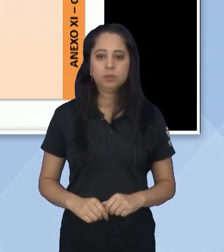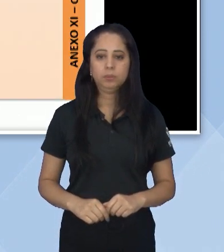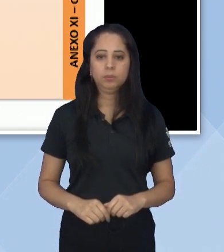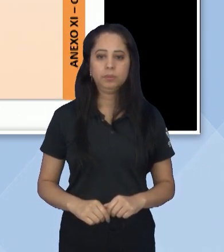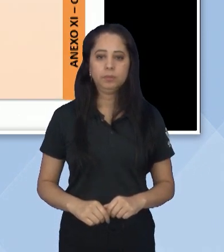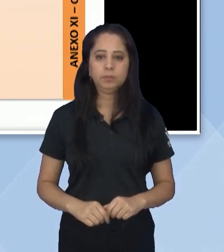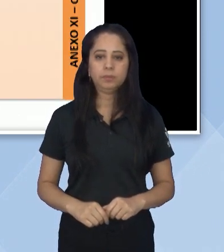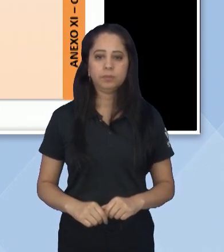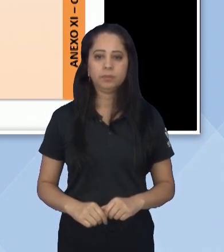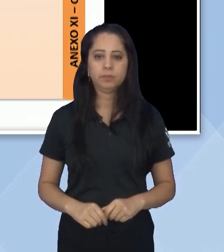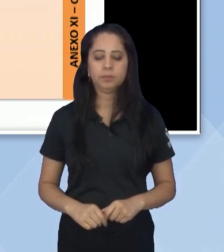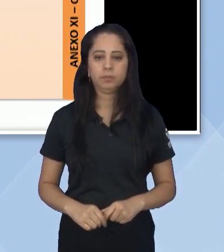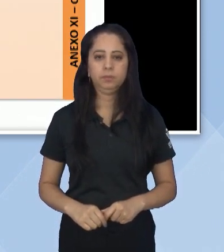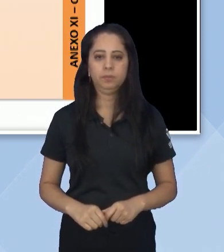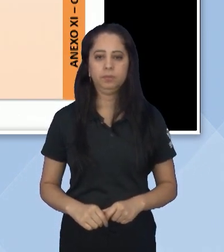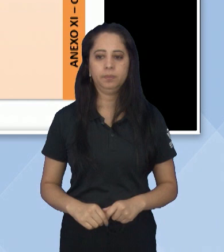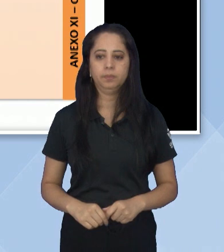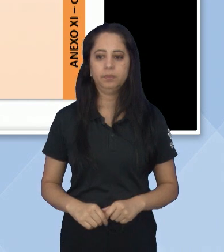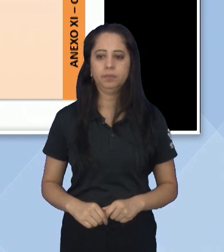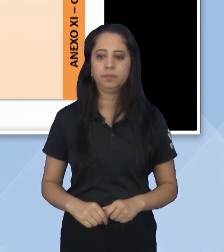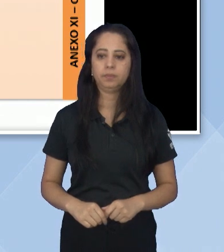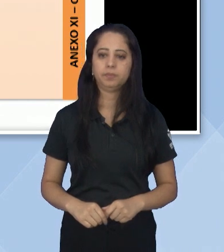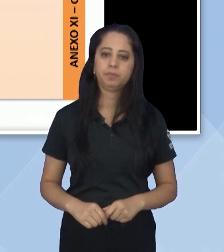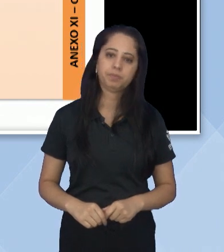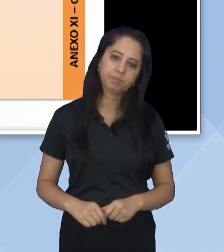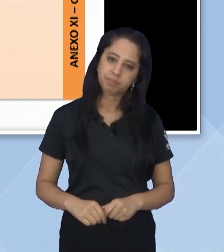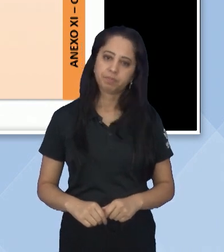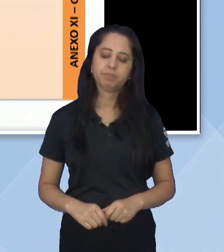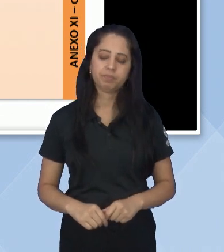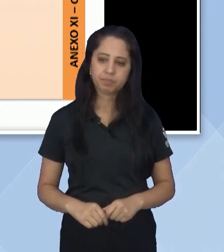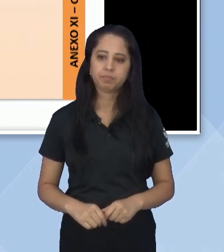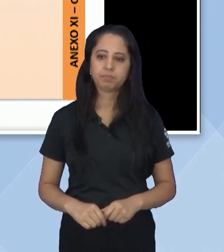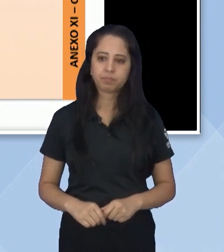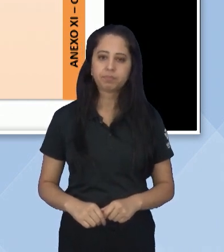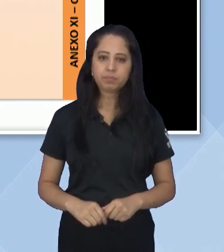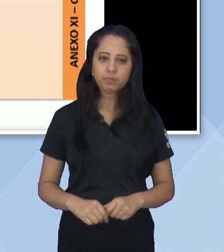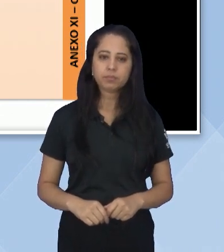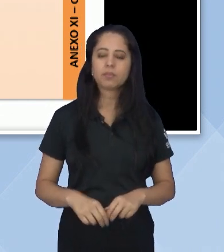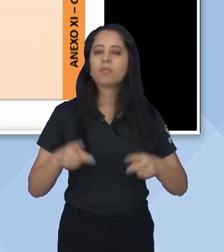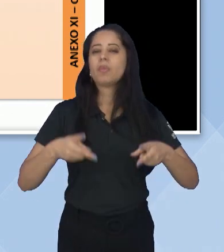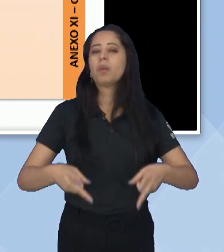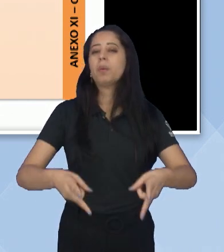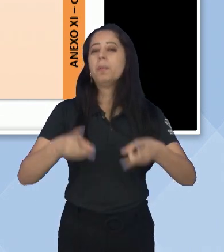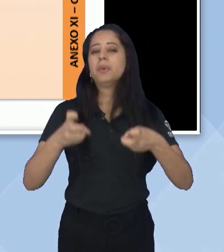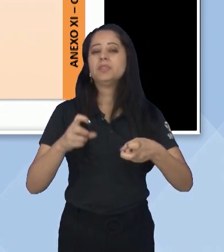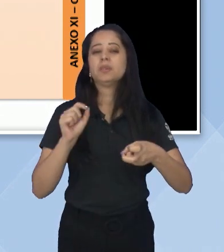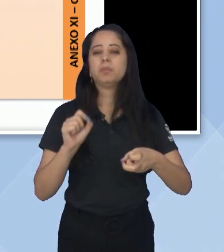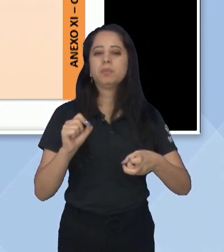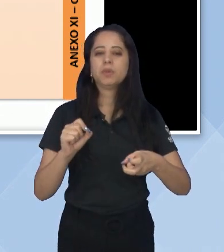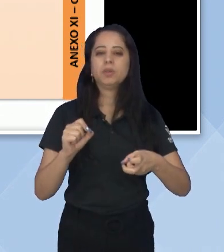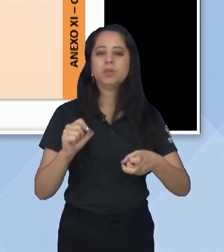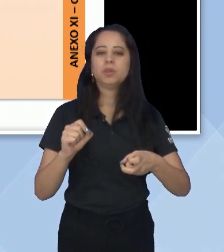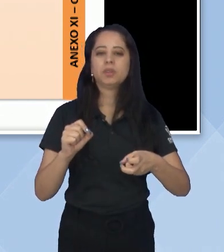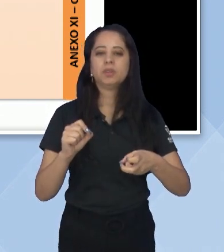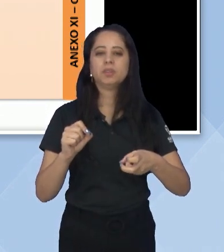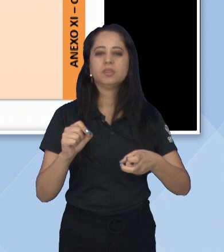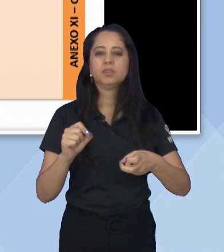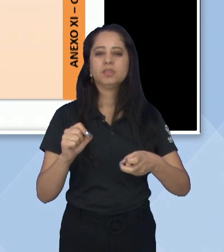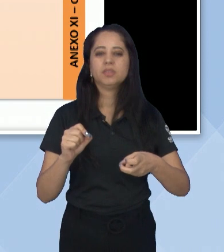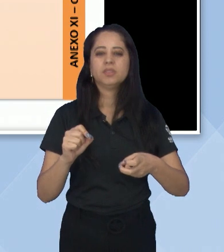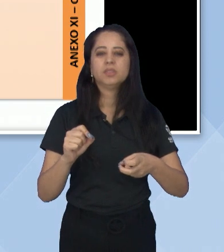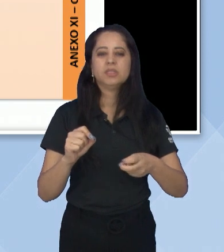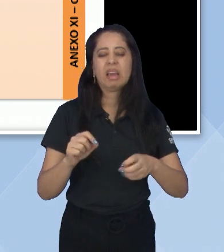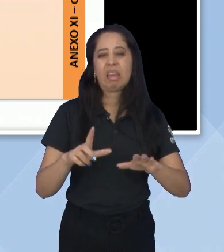lá com relação aos comércio também alguns usos a gente percebe que eles ficaram uma graduação eles ficaram numa forma